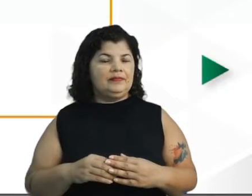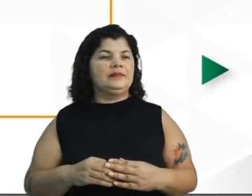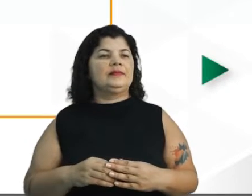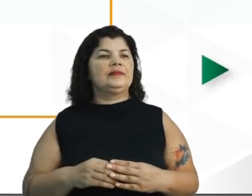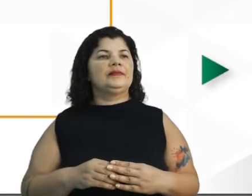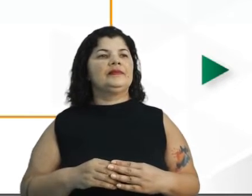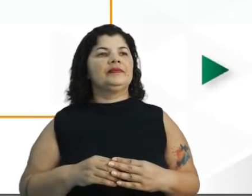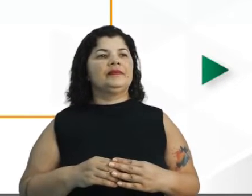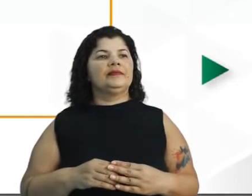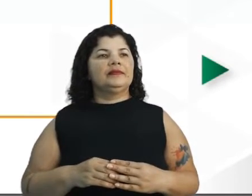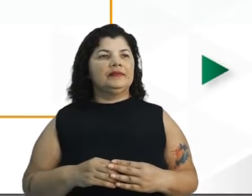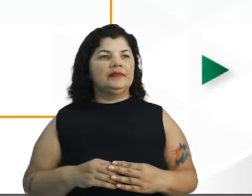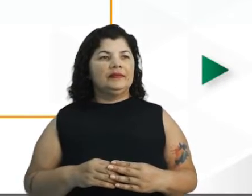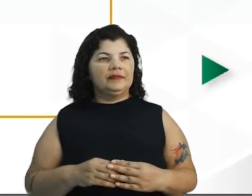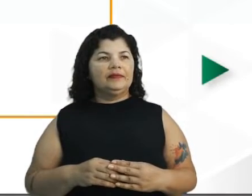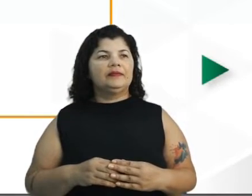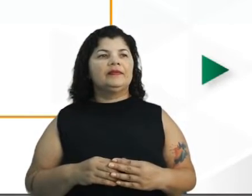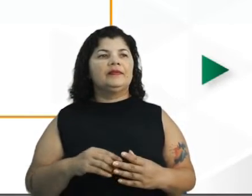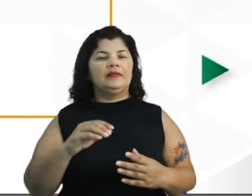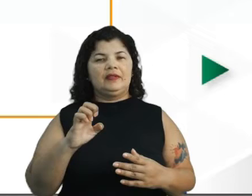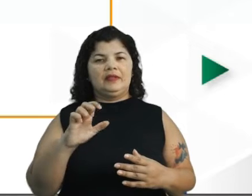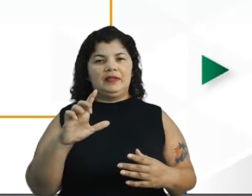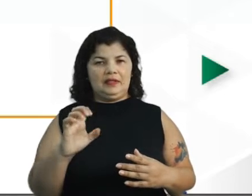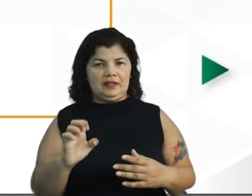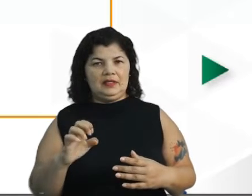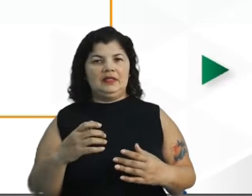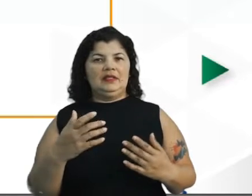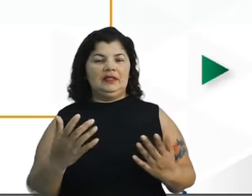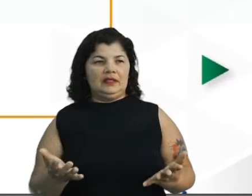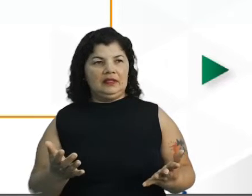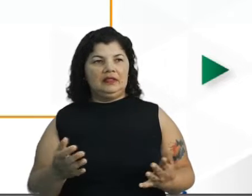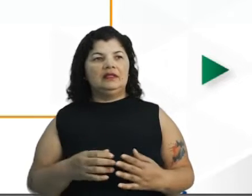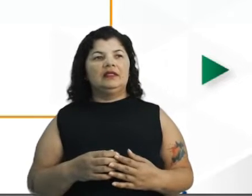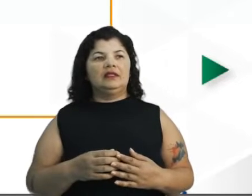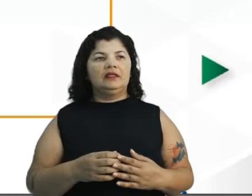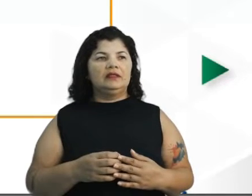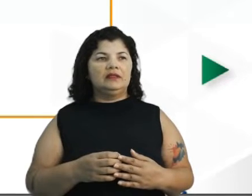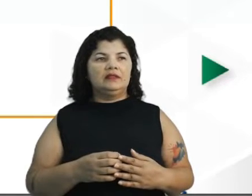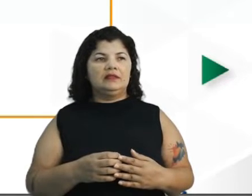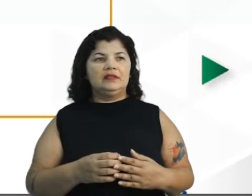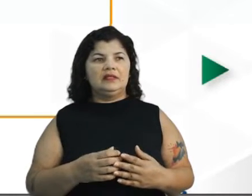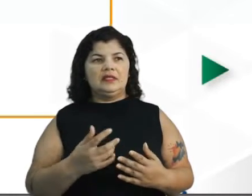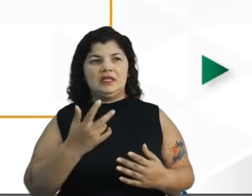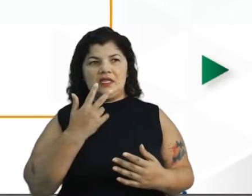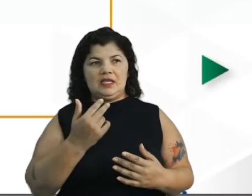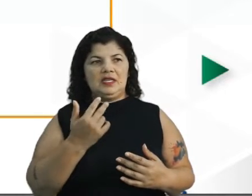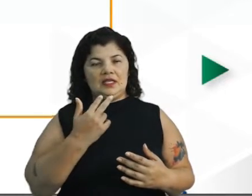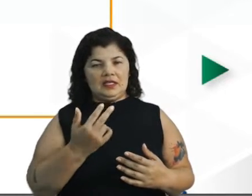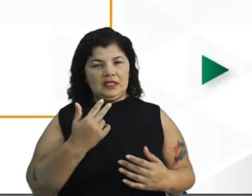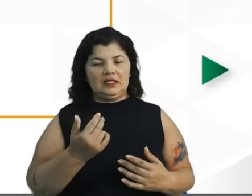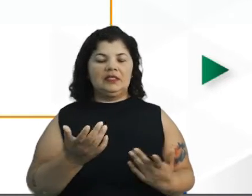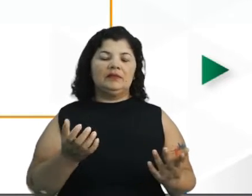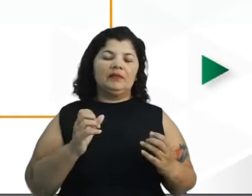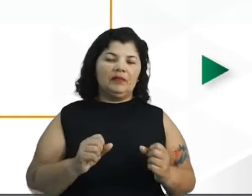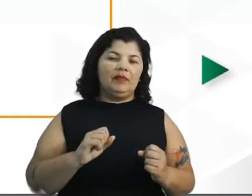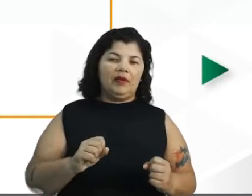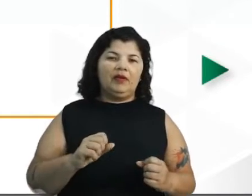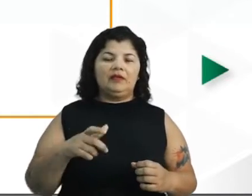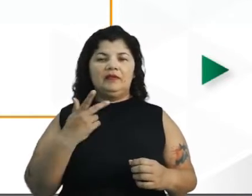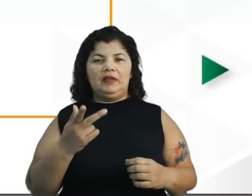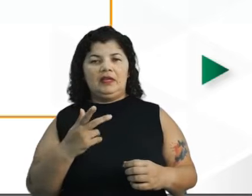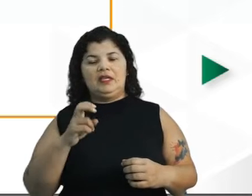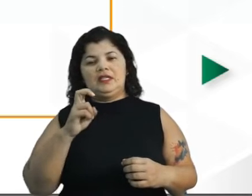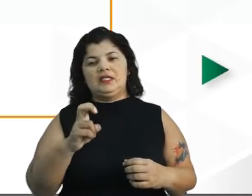exercício. Então, tem aí, ó, he, ele, speak 5 languages, seria can ou could. Ele pode falar